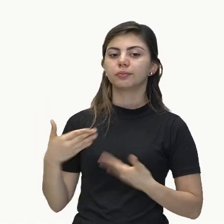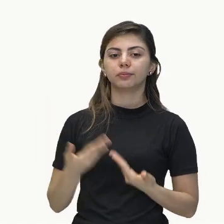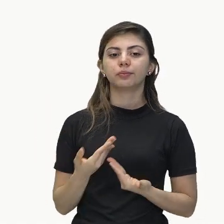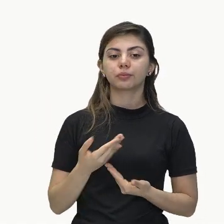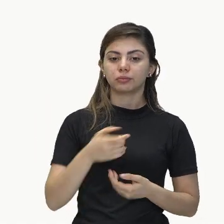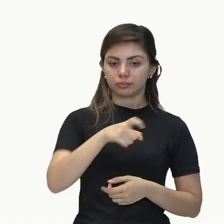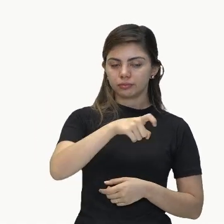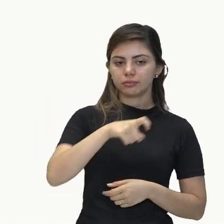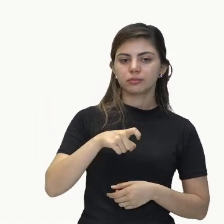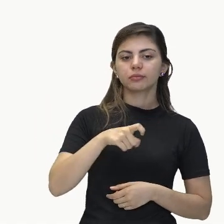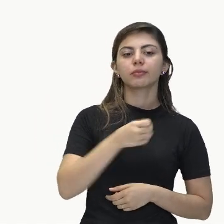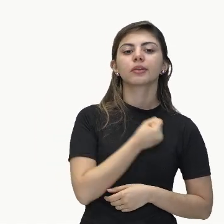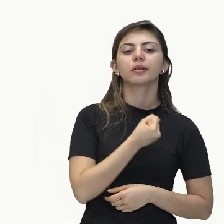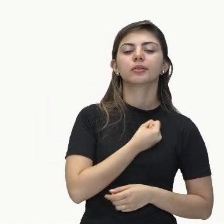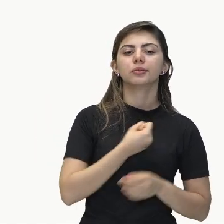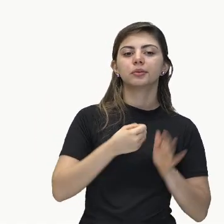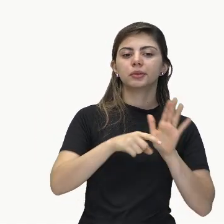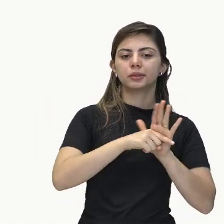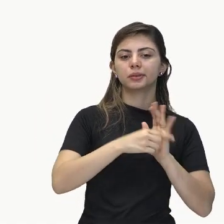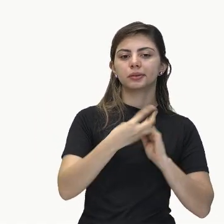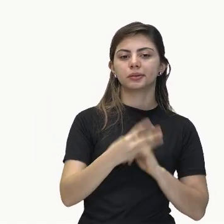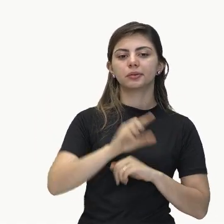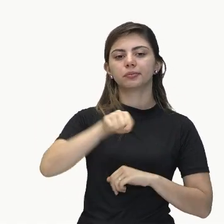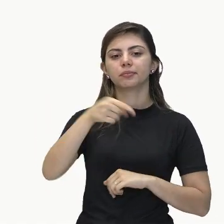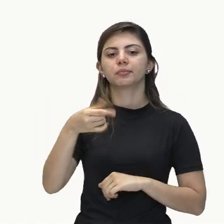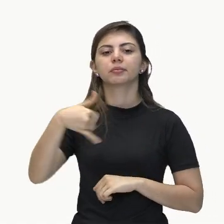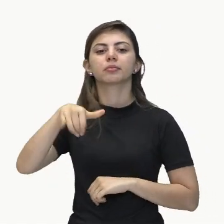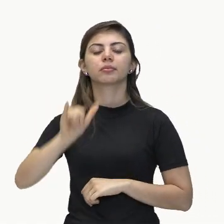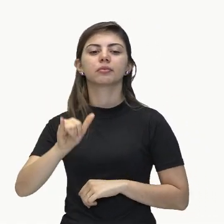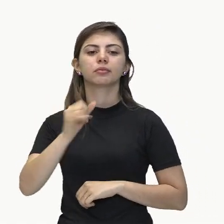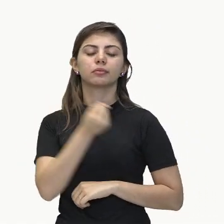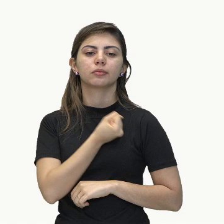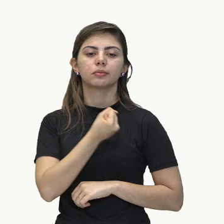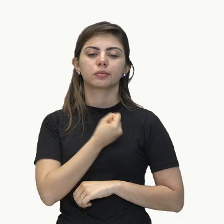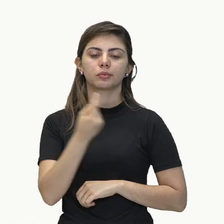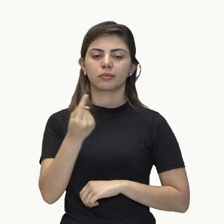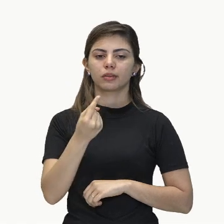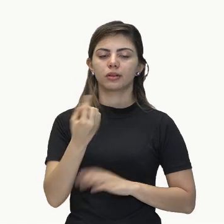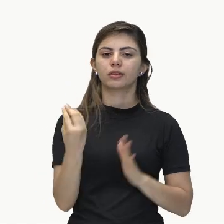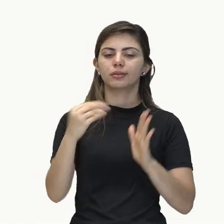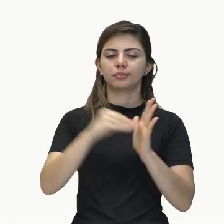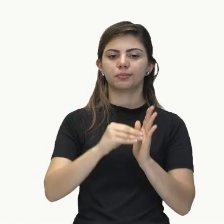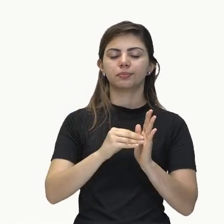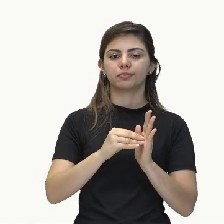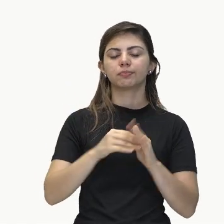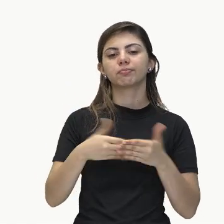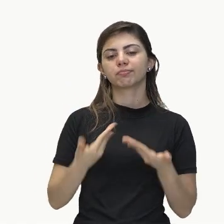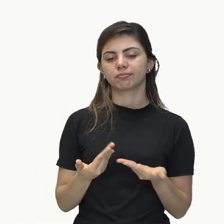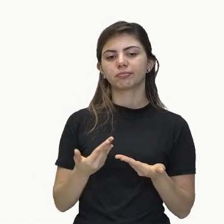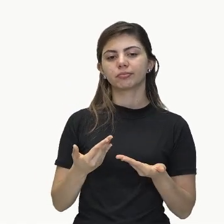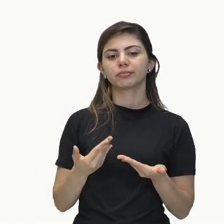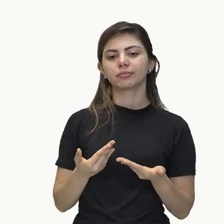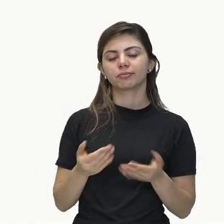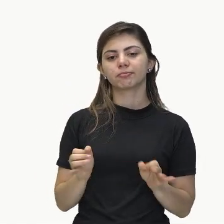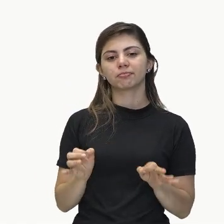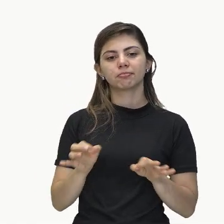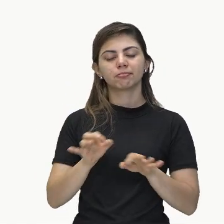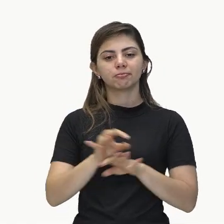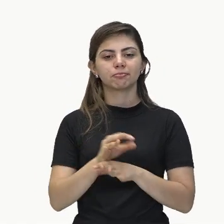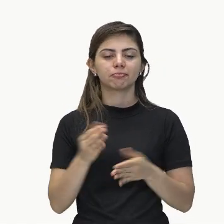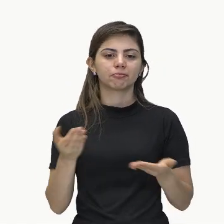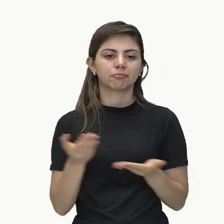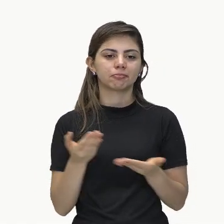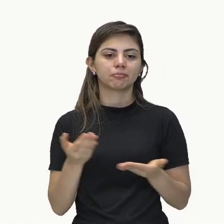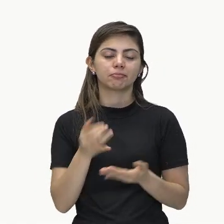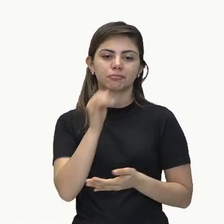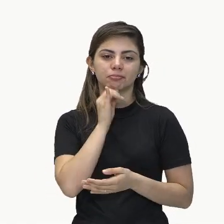de x, menos 3, depois o valor de y, 1. E aí, assim, eu finalizo o nosso